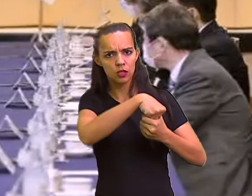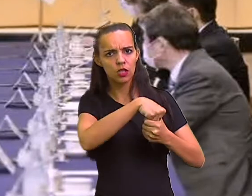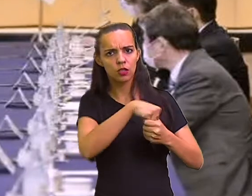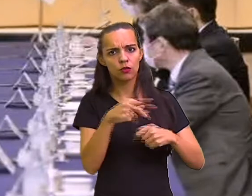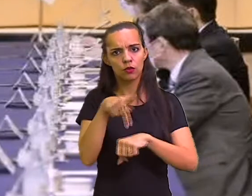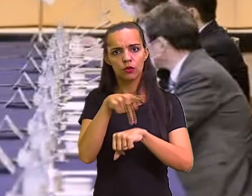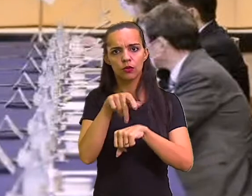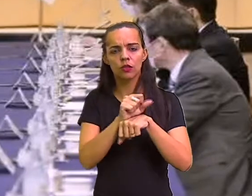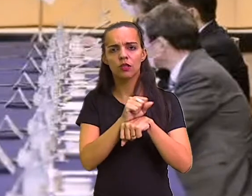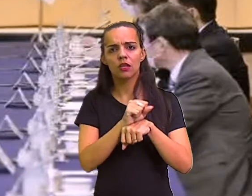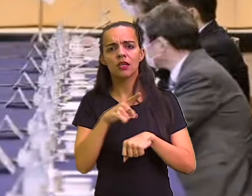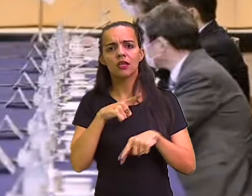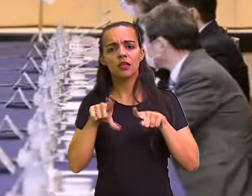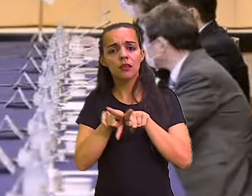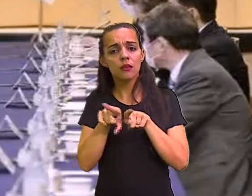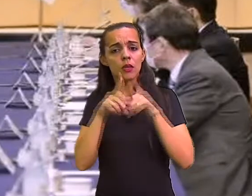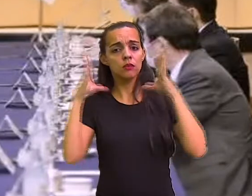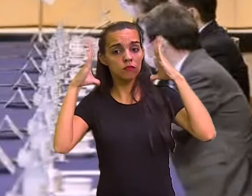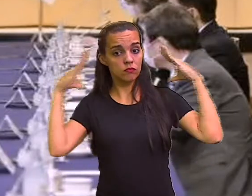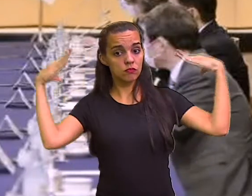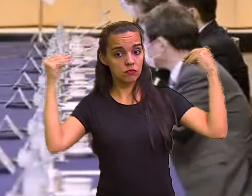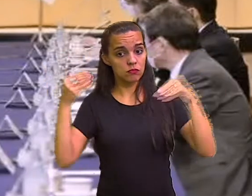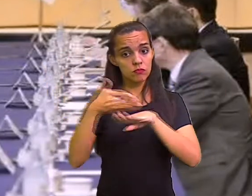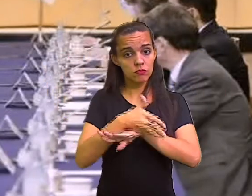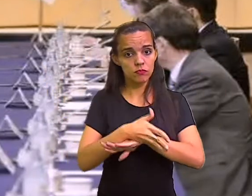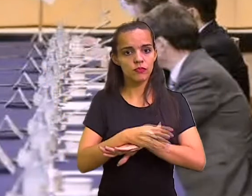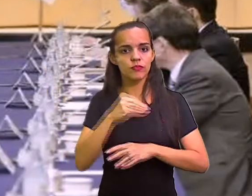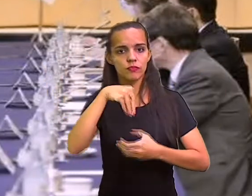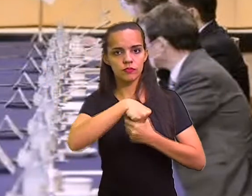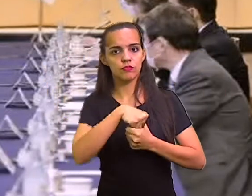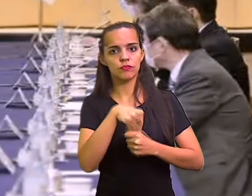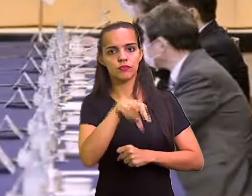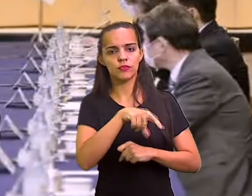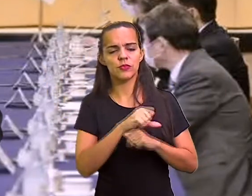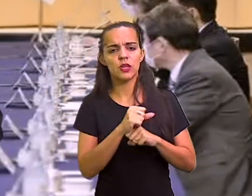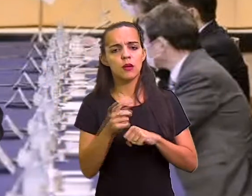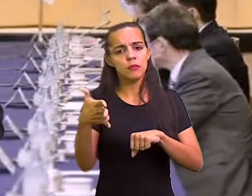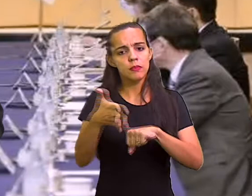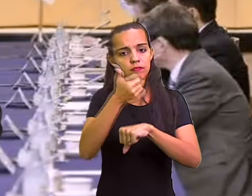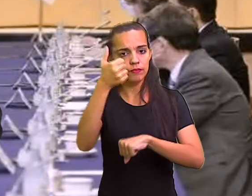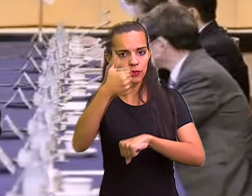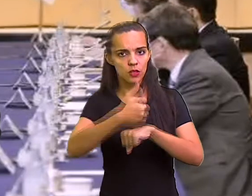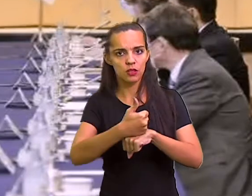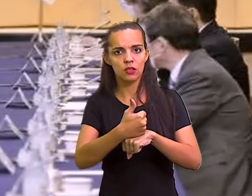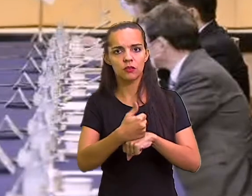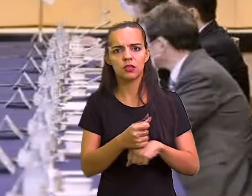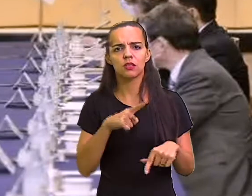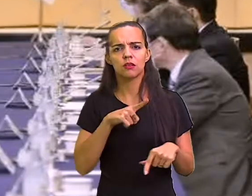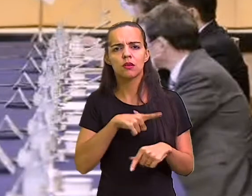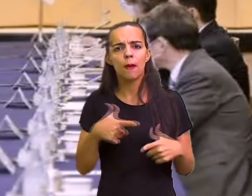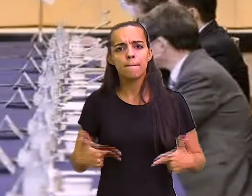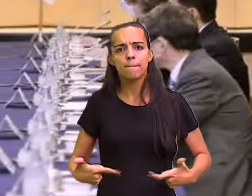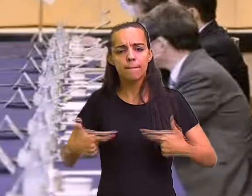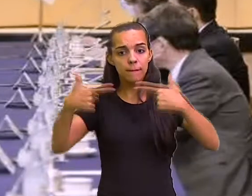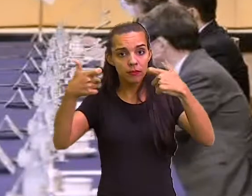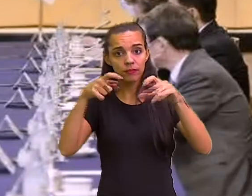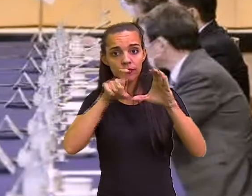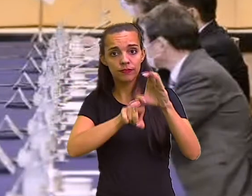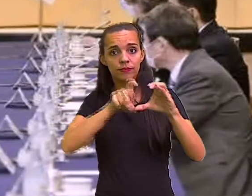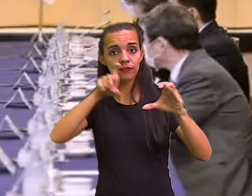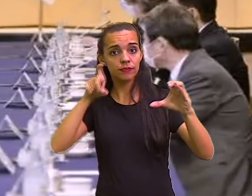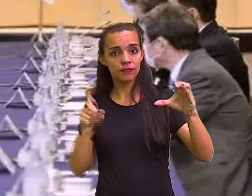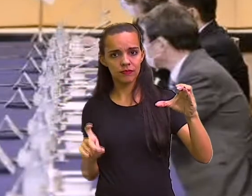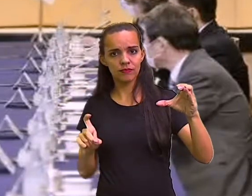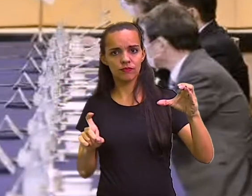seja, holandesas, na tentativa de recuperar a sua colônia. A Guerra pela Independência,